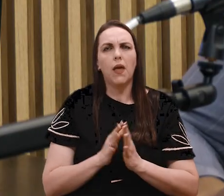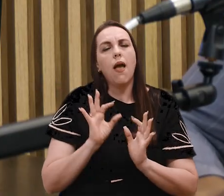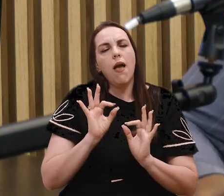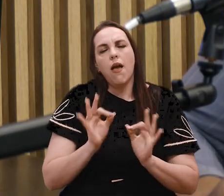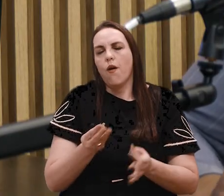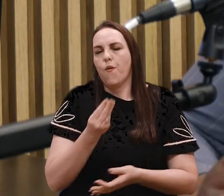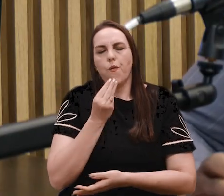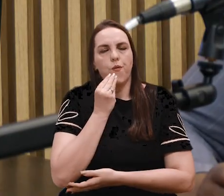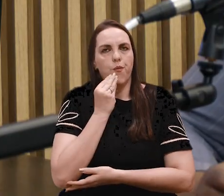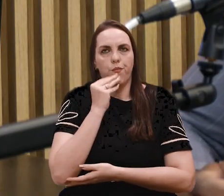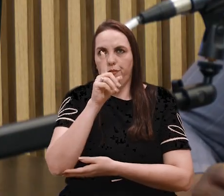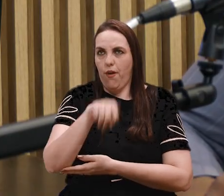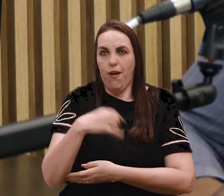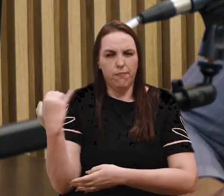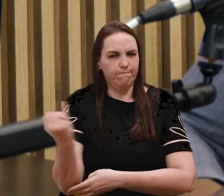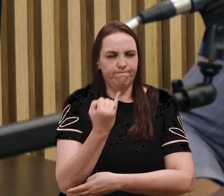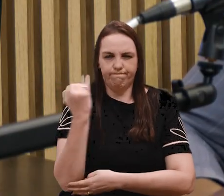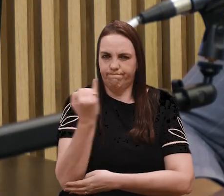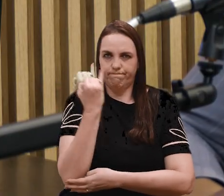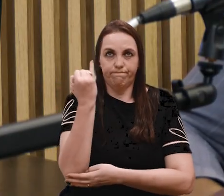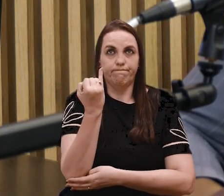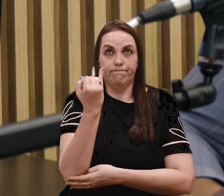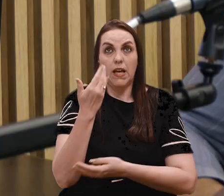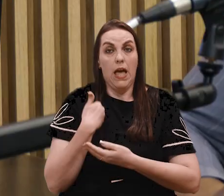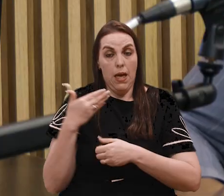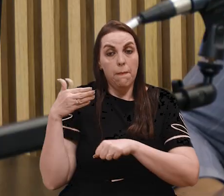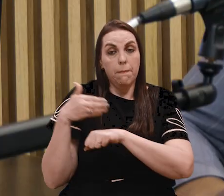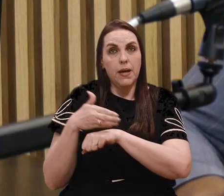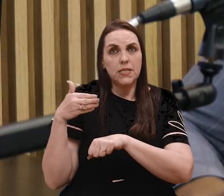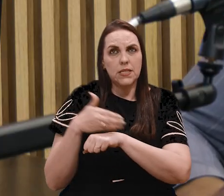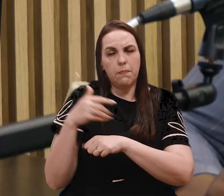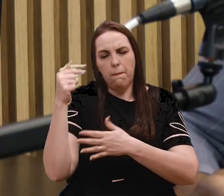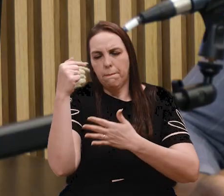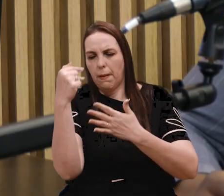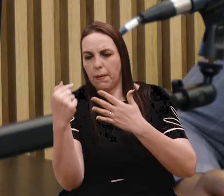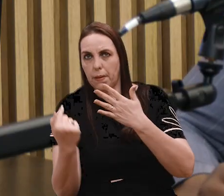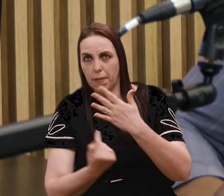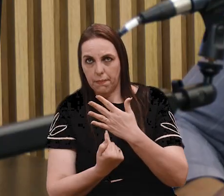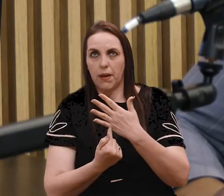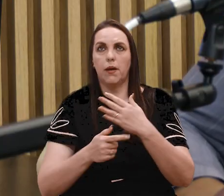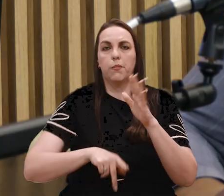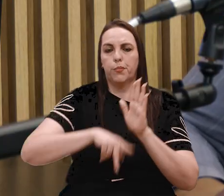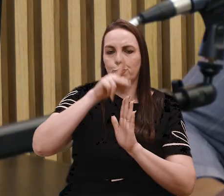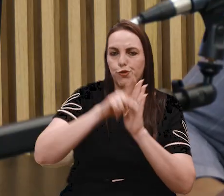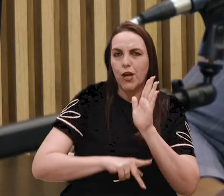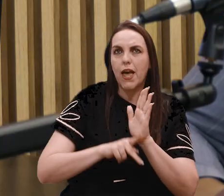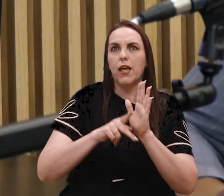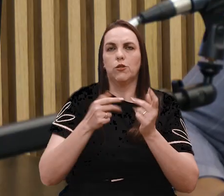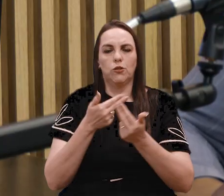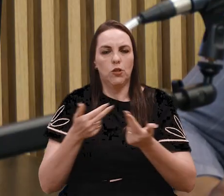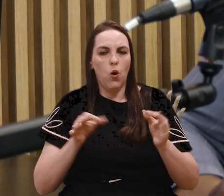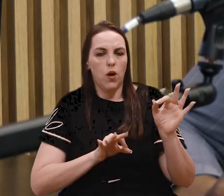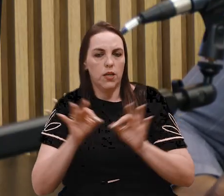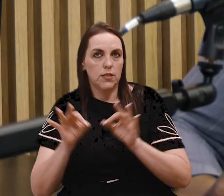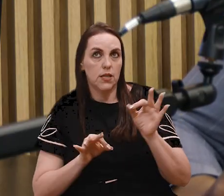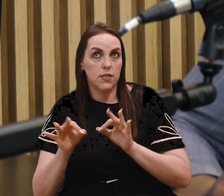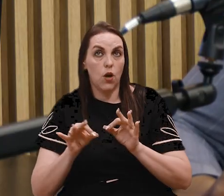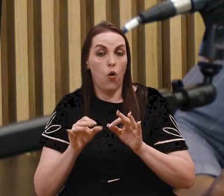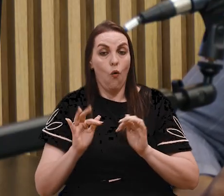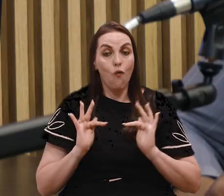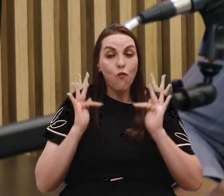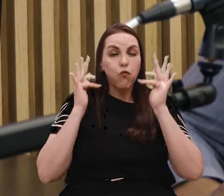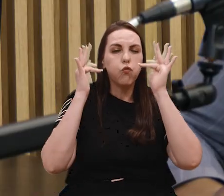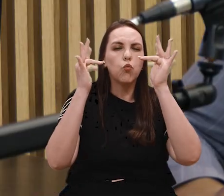né? Importantíssima, então ela faz parte, né, do escopo aí de projetos e ações a qual a mobilização prevê para o futuro. A gente trabalha sempre